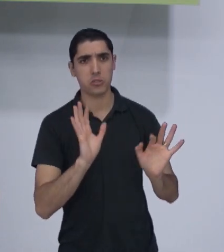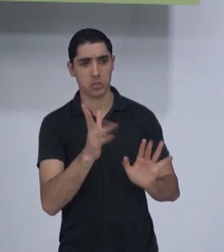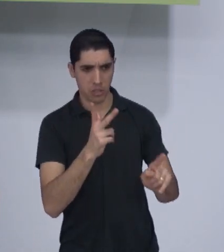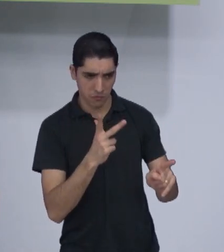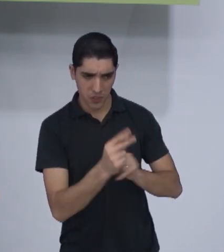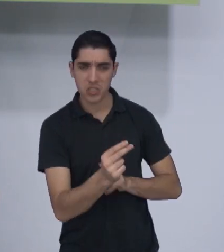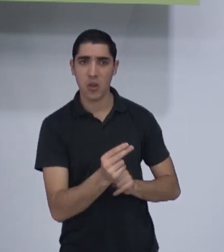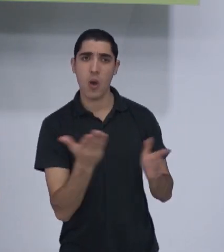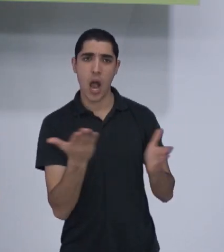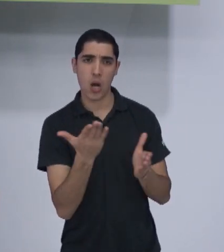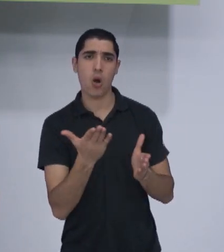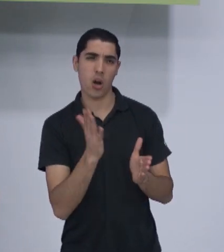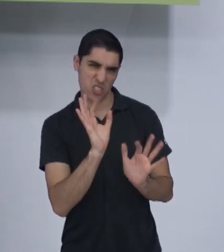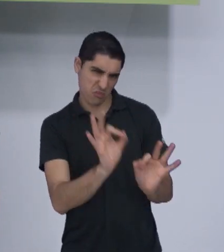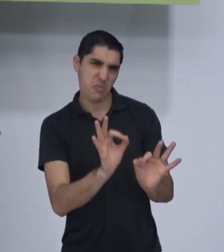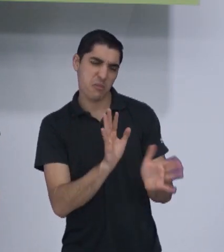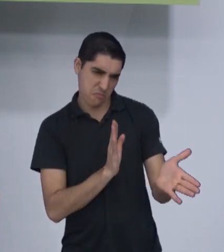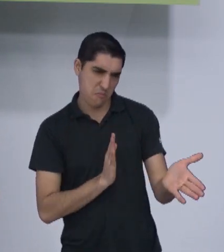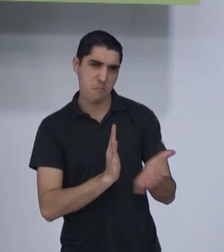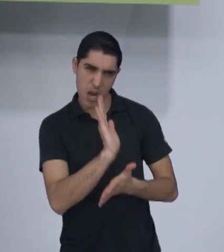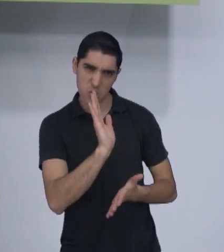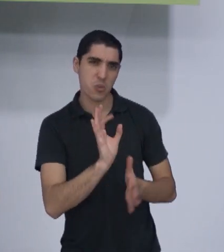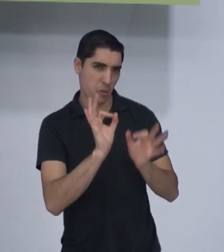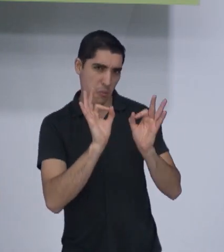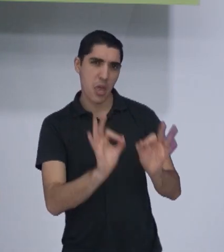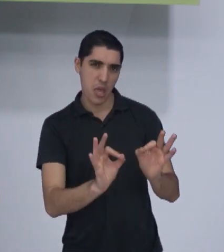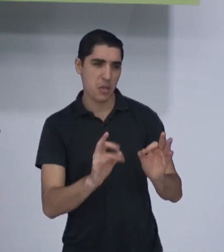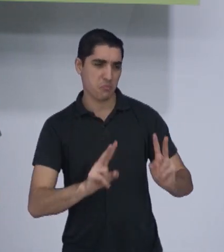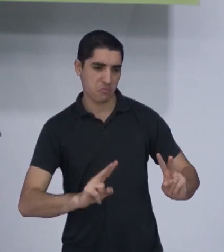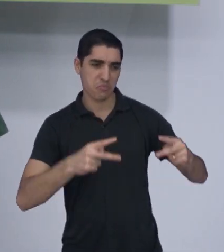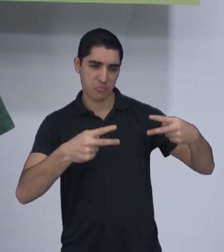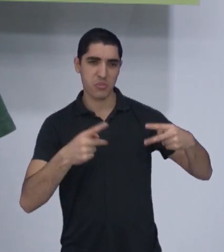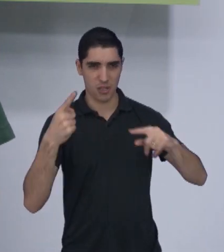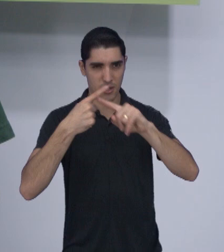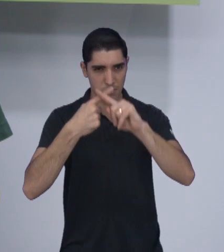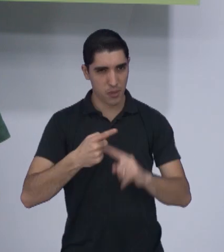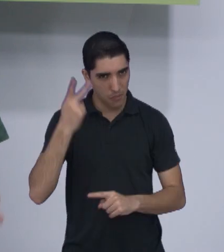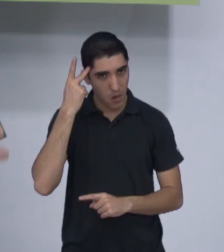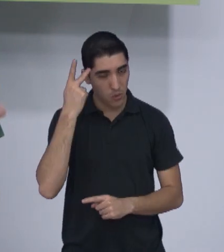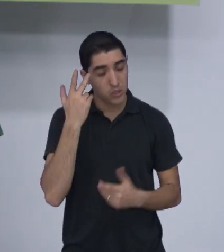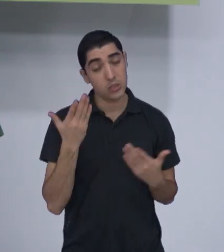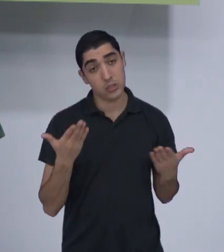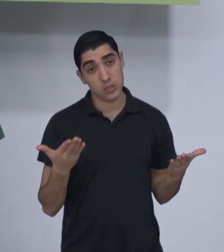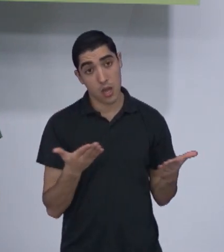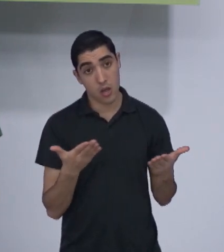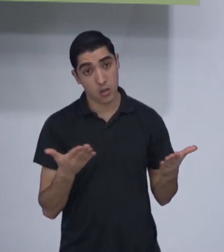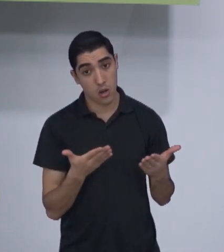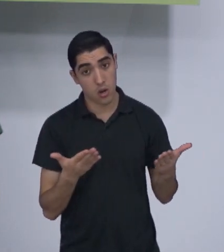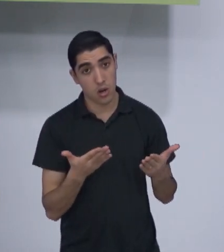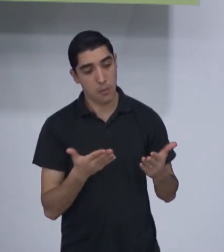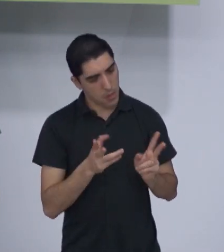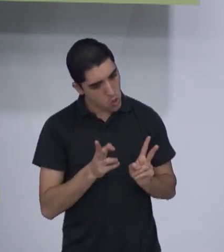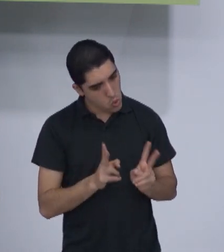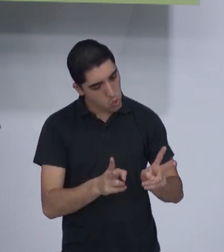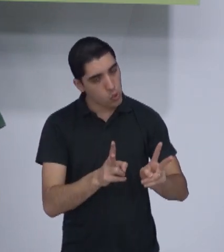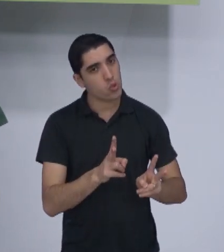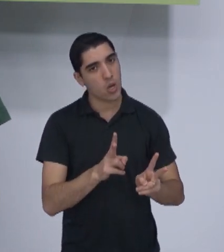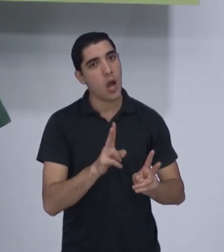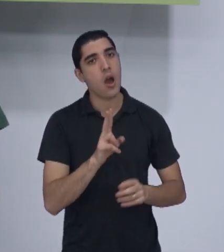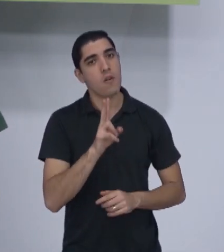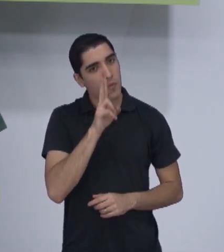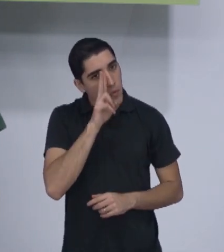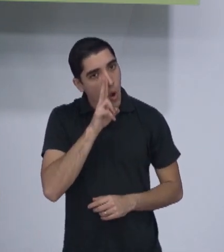a vantagem aí no Campeonato Paulista, importante, e agora é para manter a moral também, né,